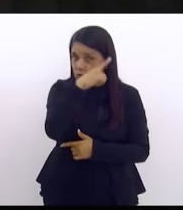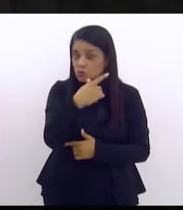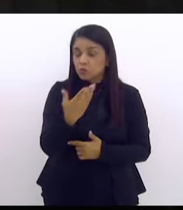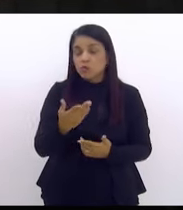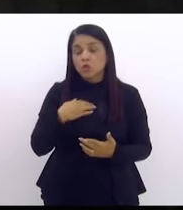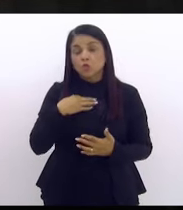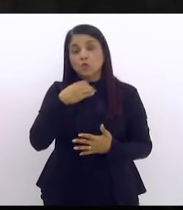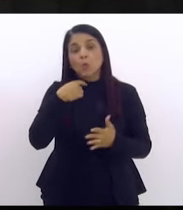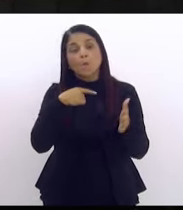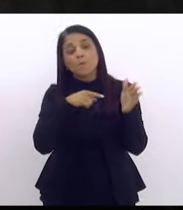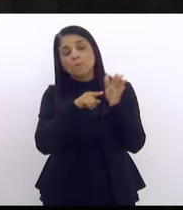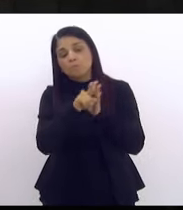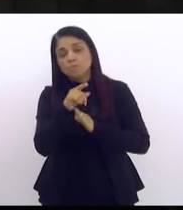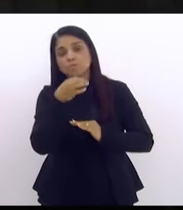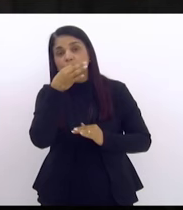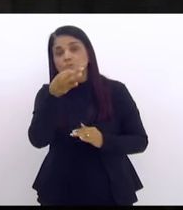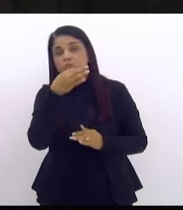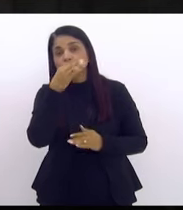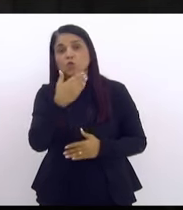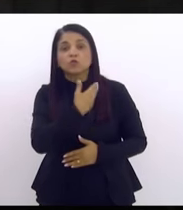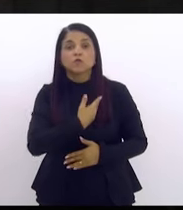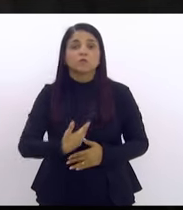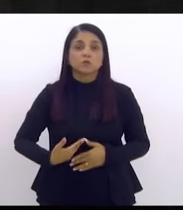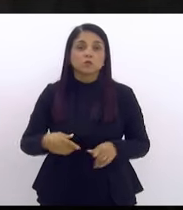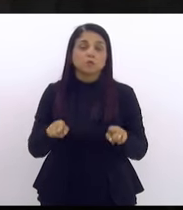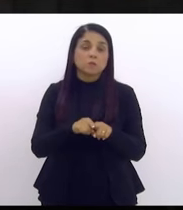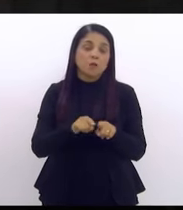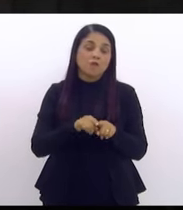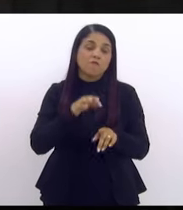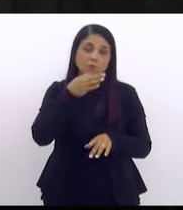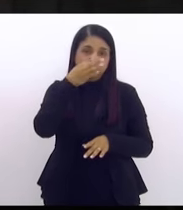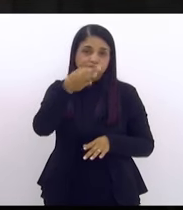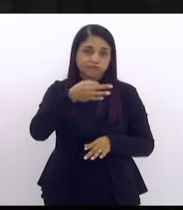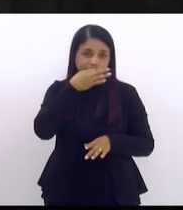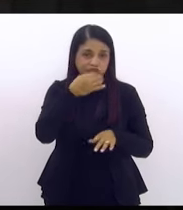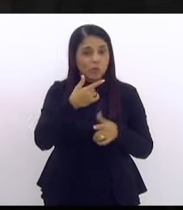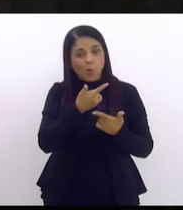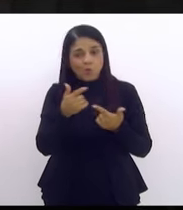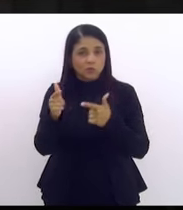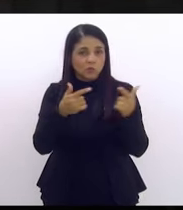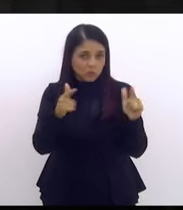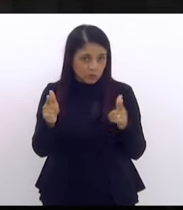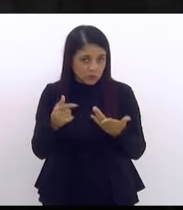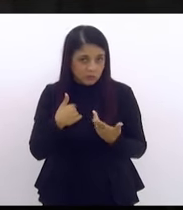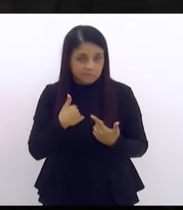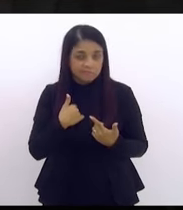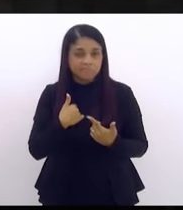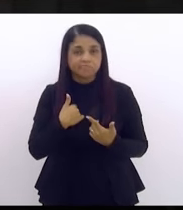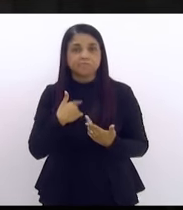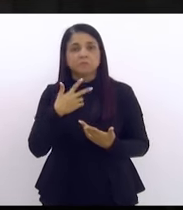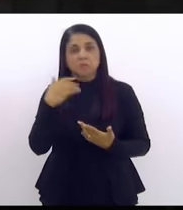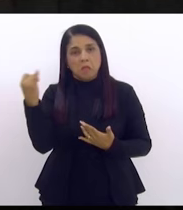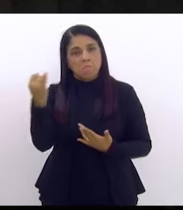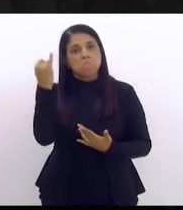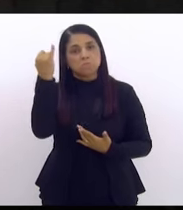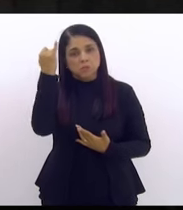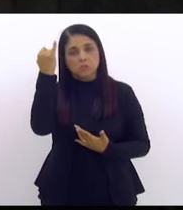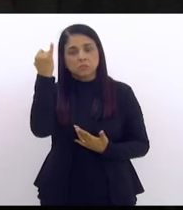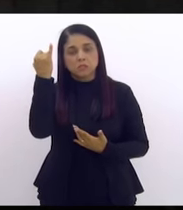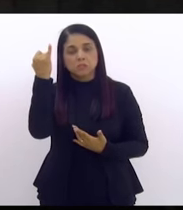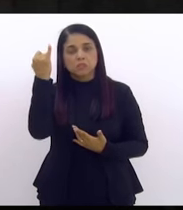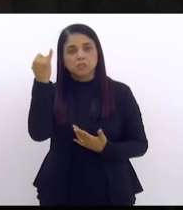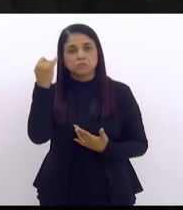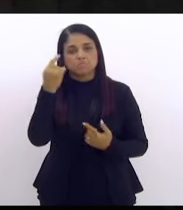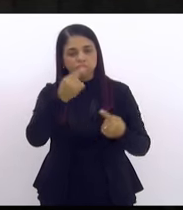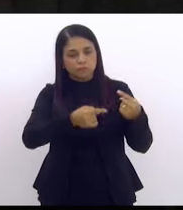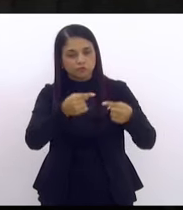governador levantou, né? Mas comentarei as outras, porque me parece relevante a gente repercutir isso